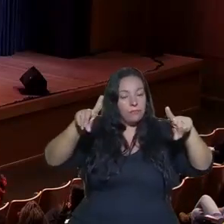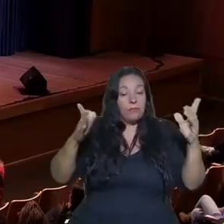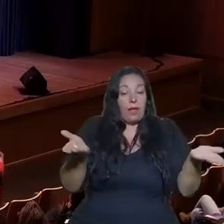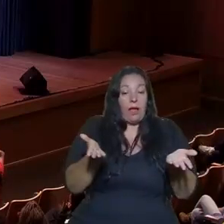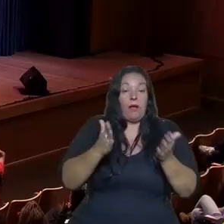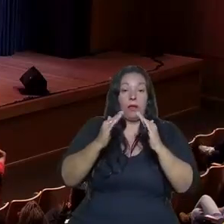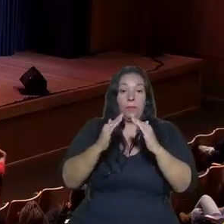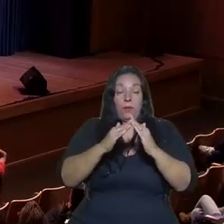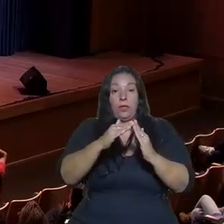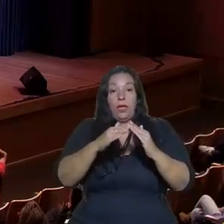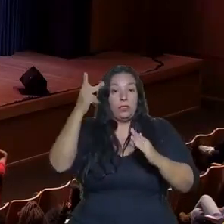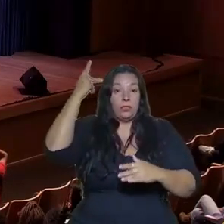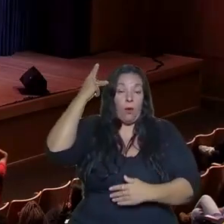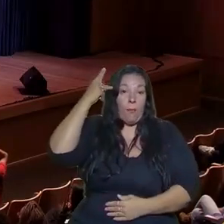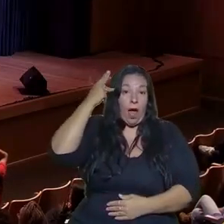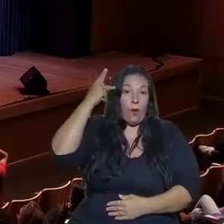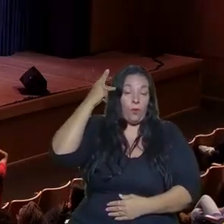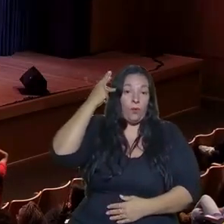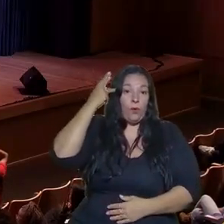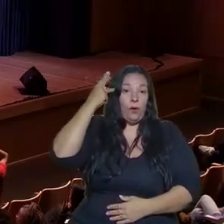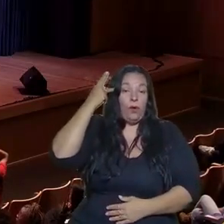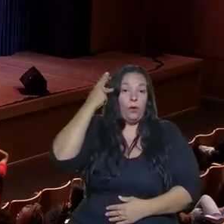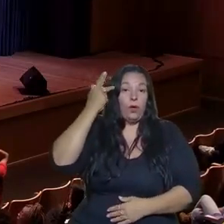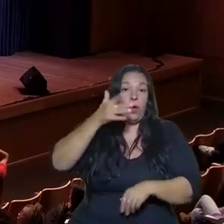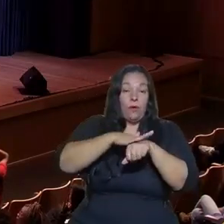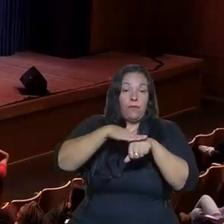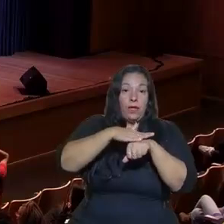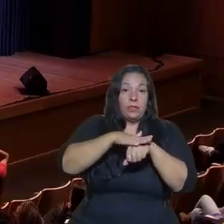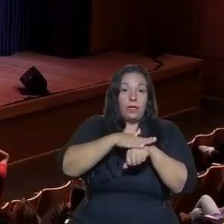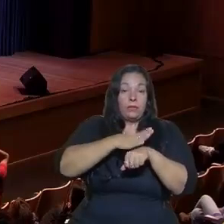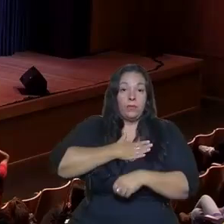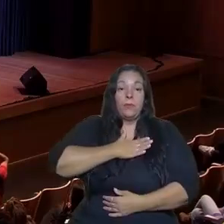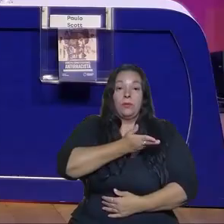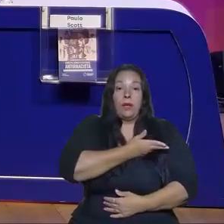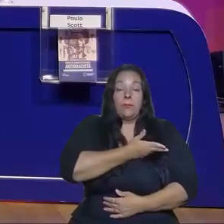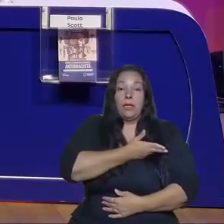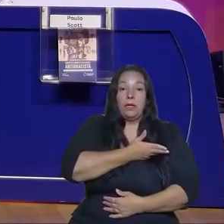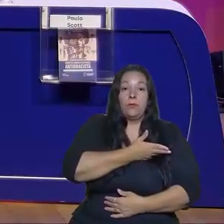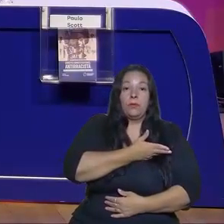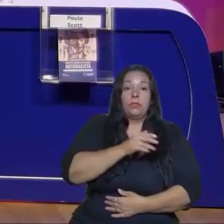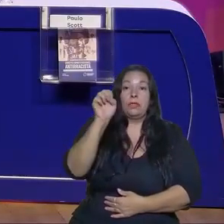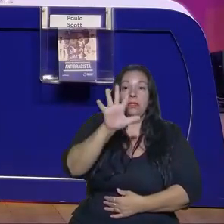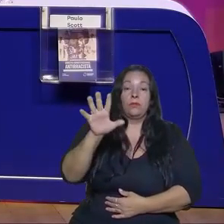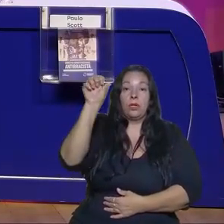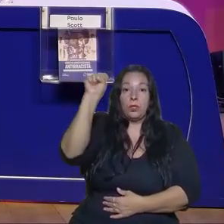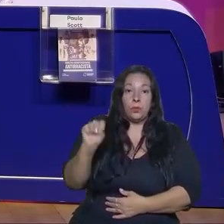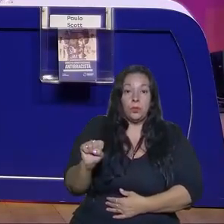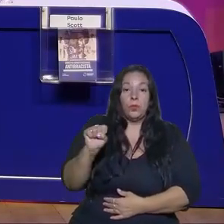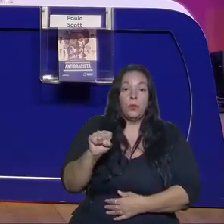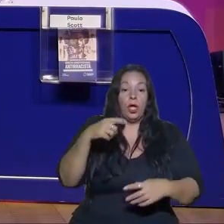vejo, né, conversando com meus amigos que residem, né, vêm lá da Zona Sul, ou que têm um diálogo